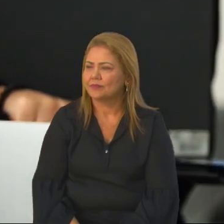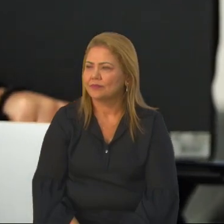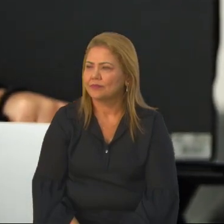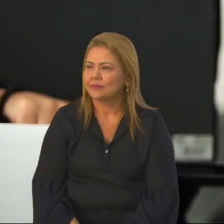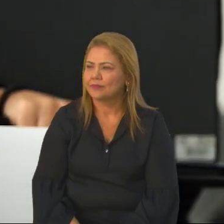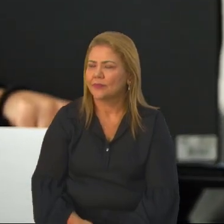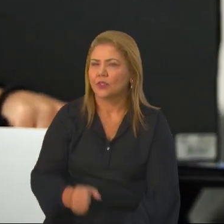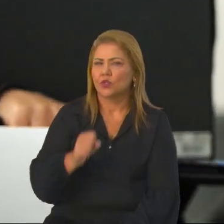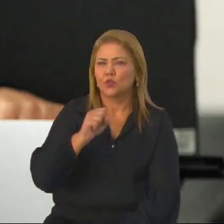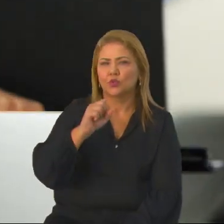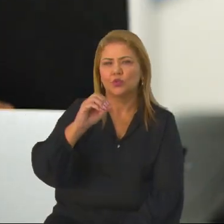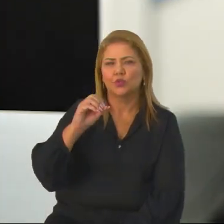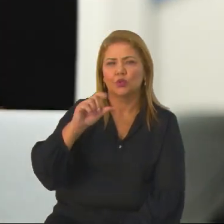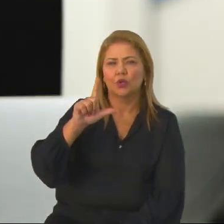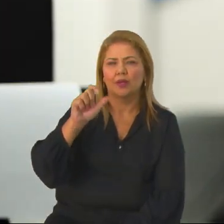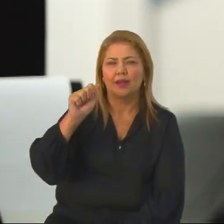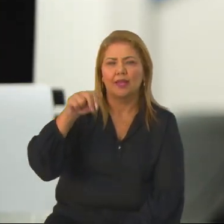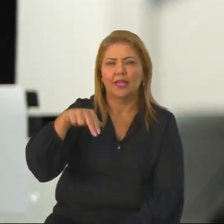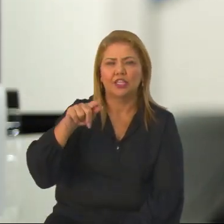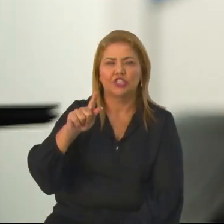Solange Luiza Bezerra de Oliveira.